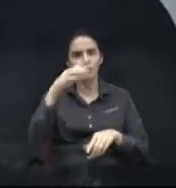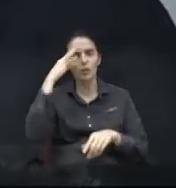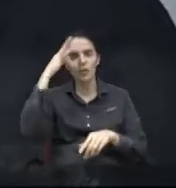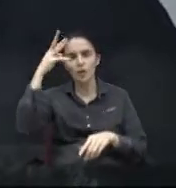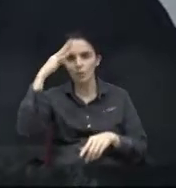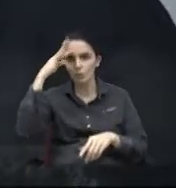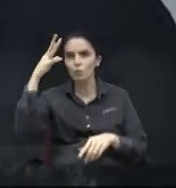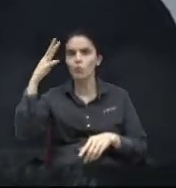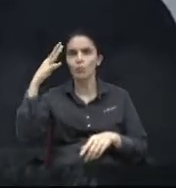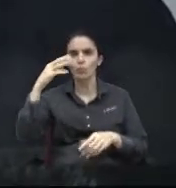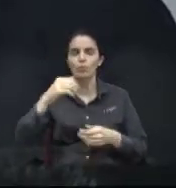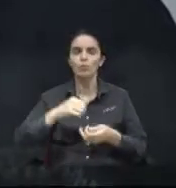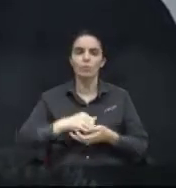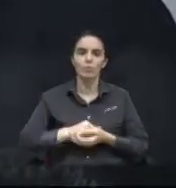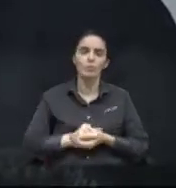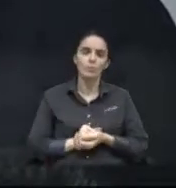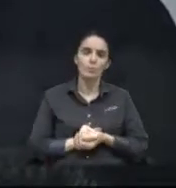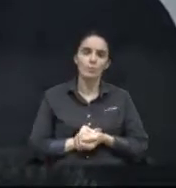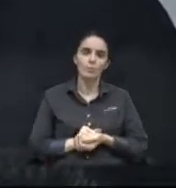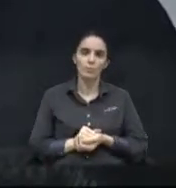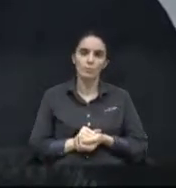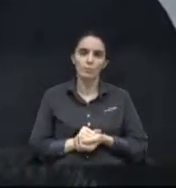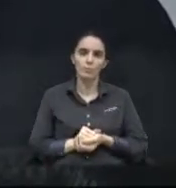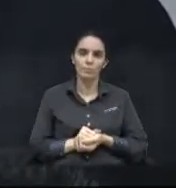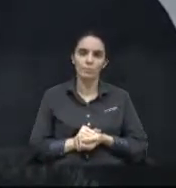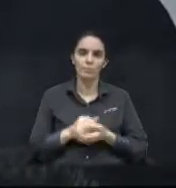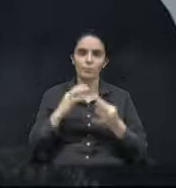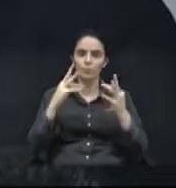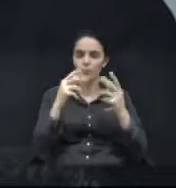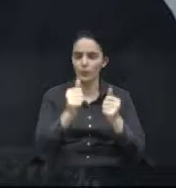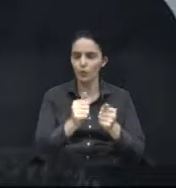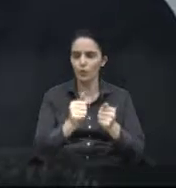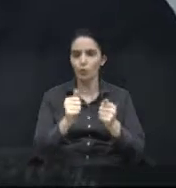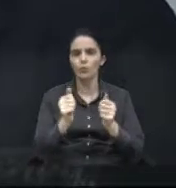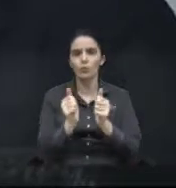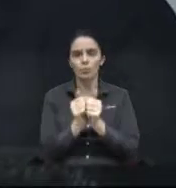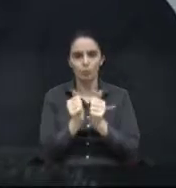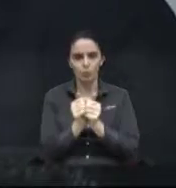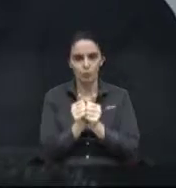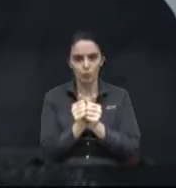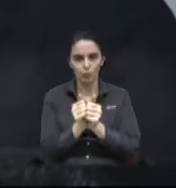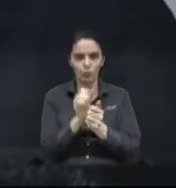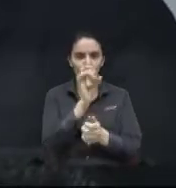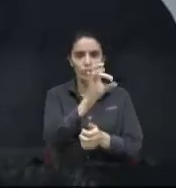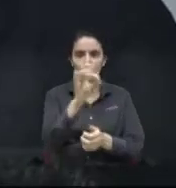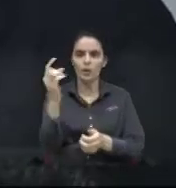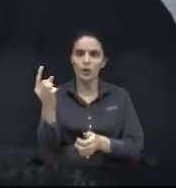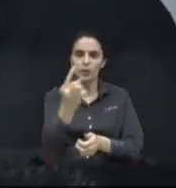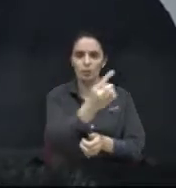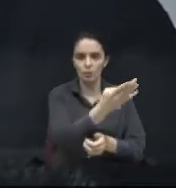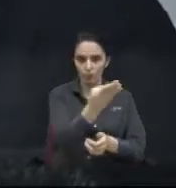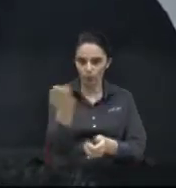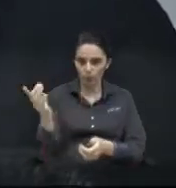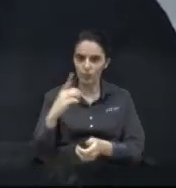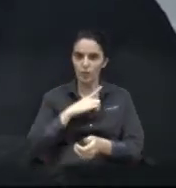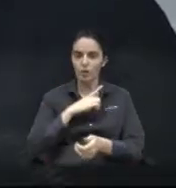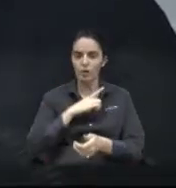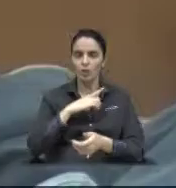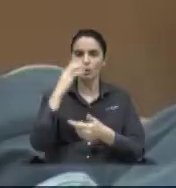de todos nós beneficiado com o dom que cada um de vocês tem